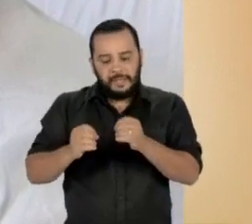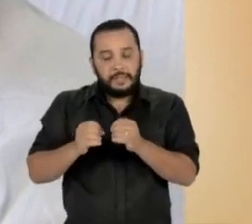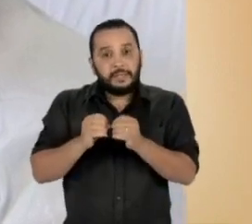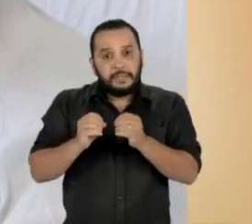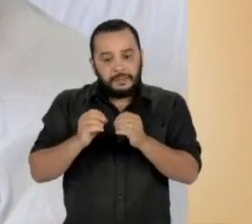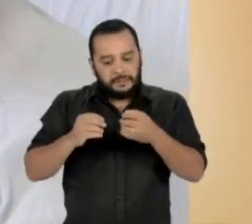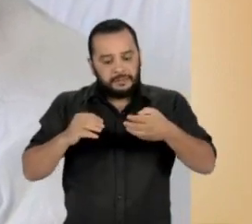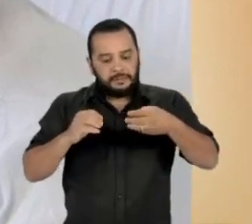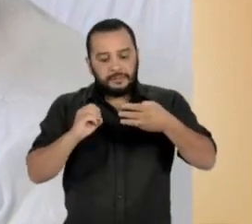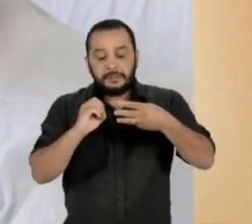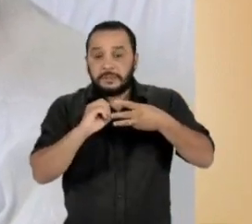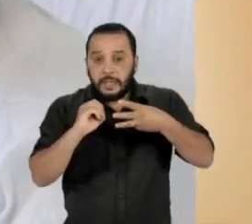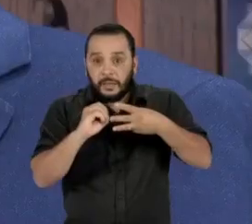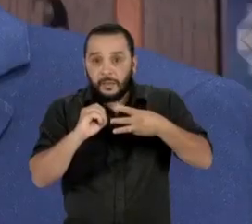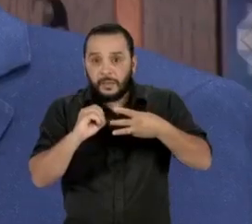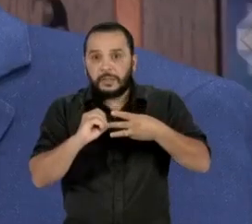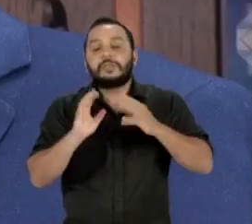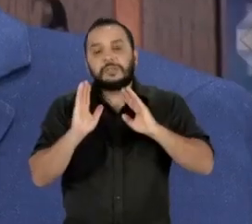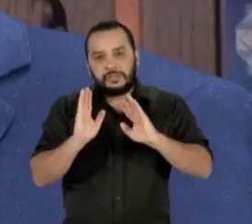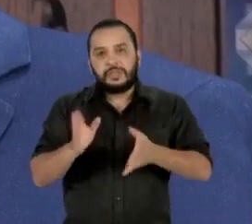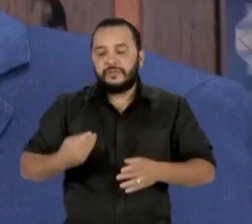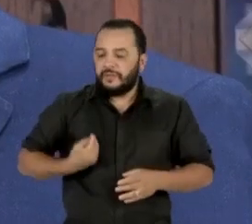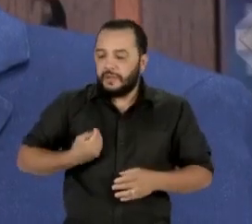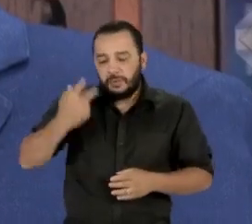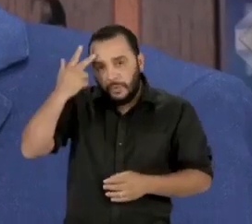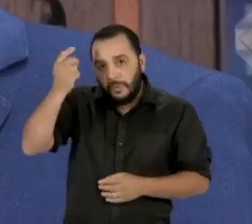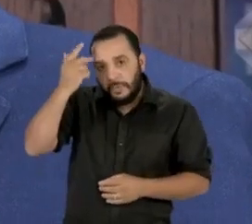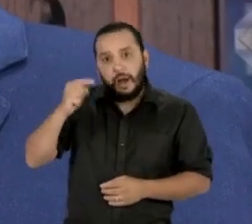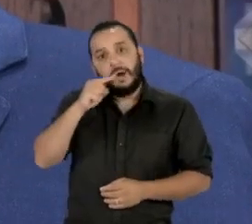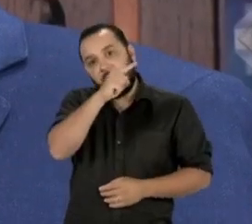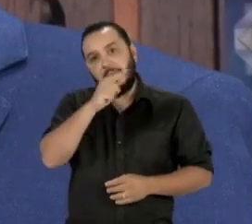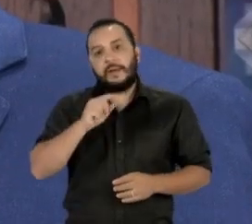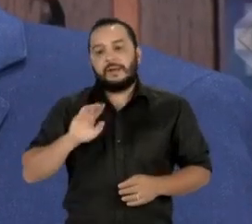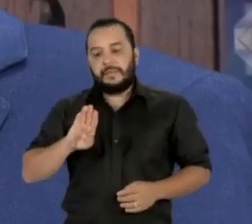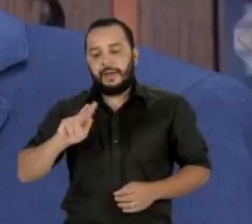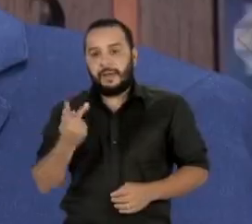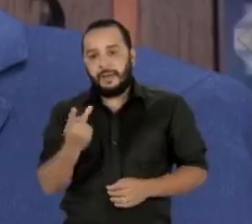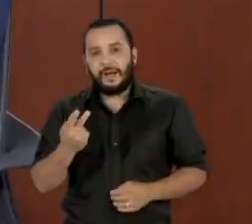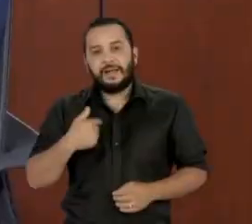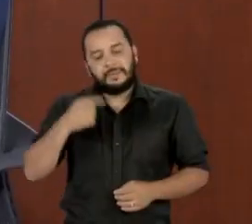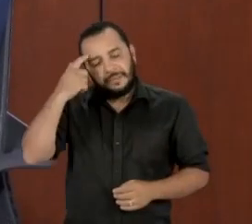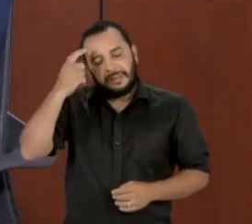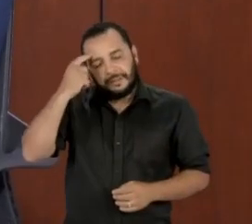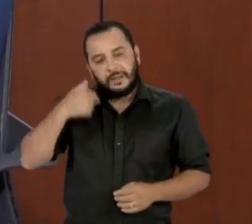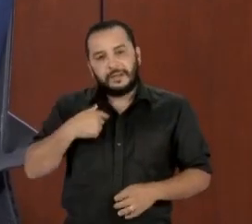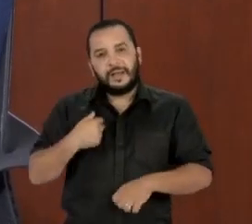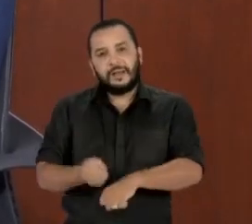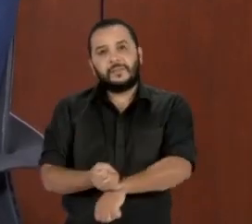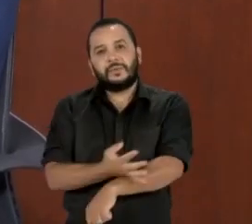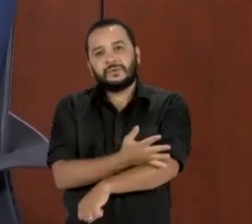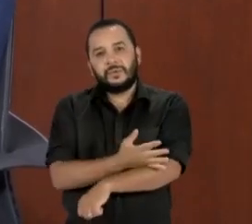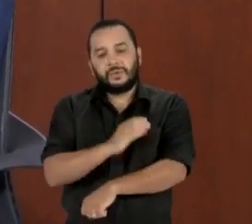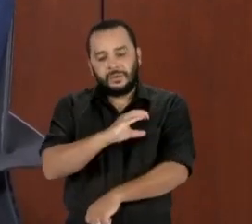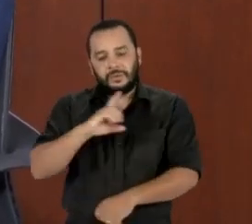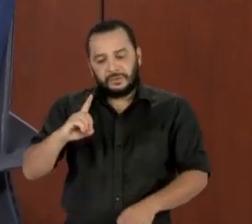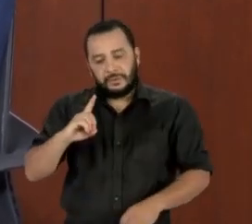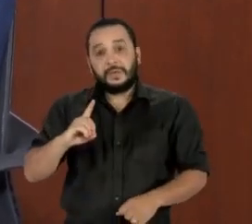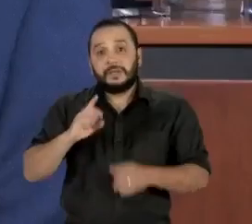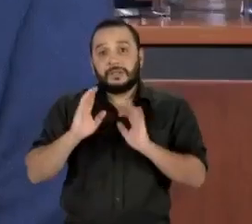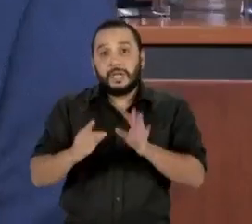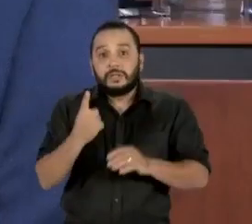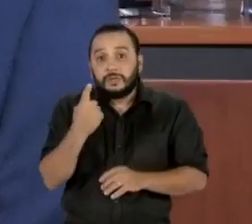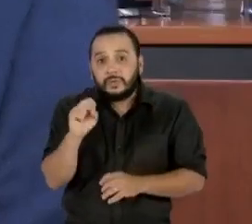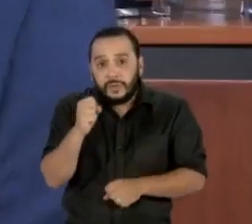à vida normal em Belo Horizonte. E pensar nisso emociona o coordenador do trabalho que durou 18